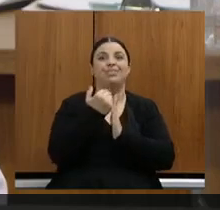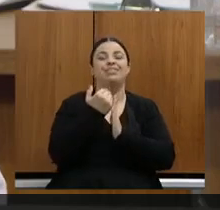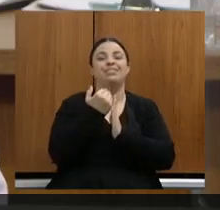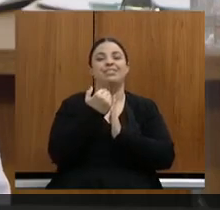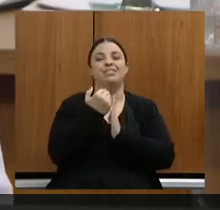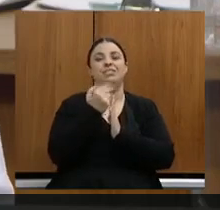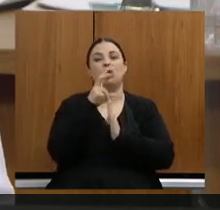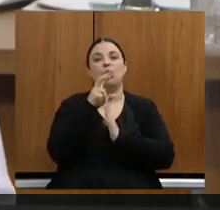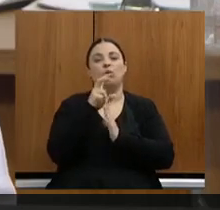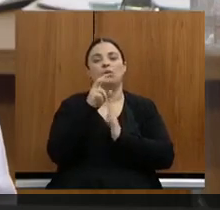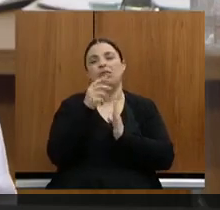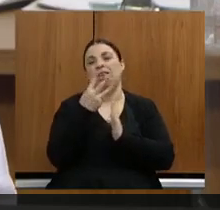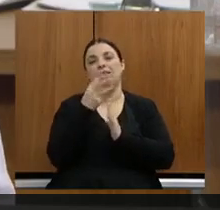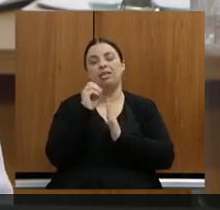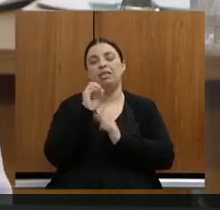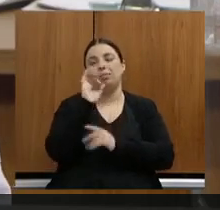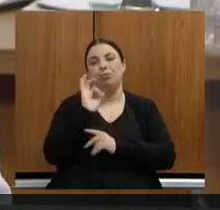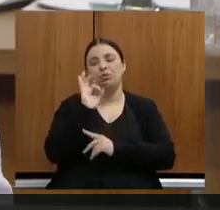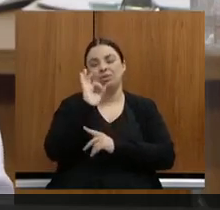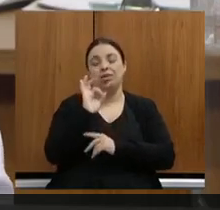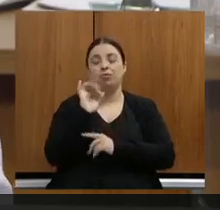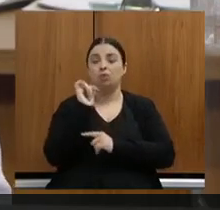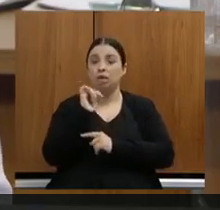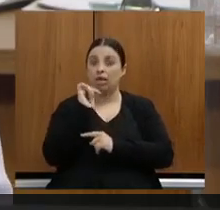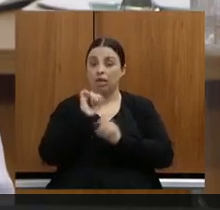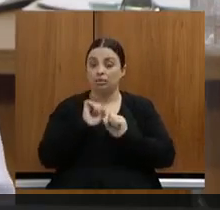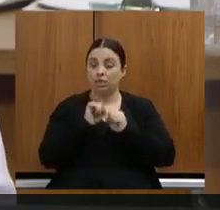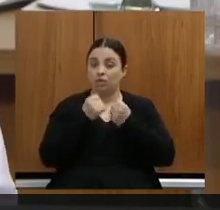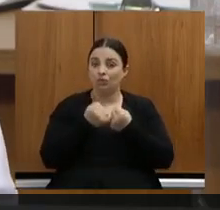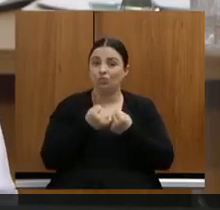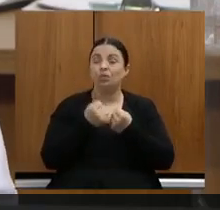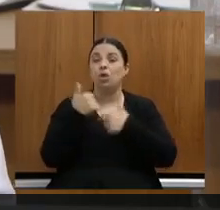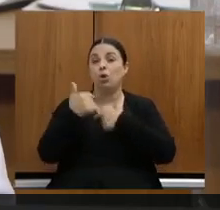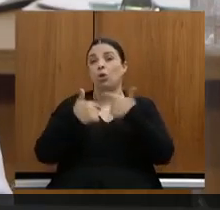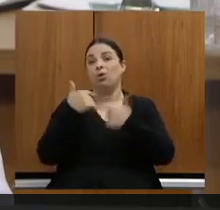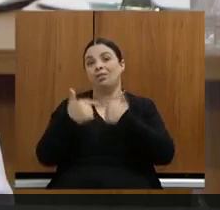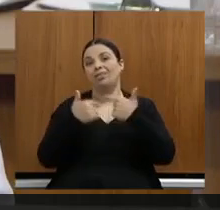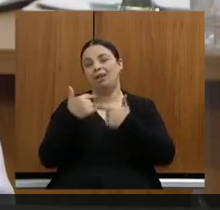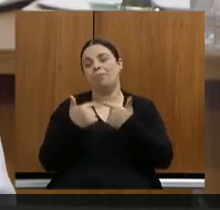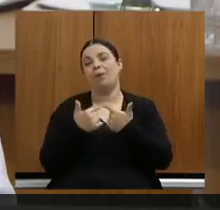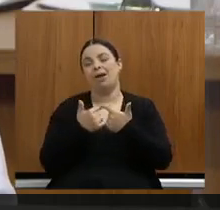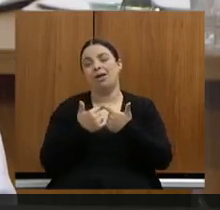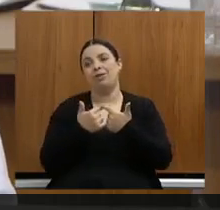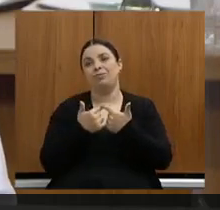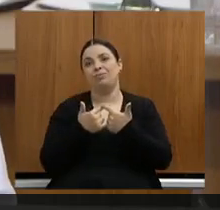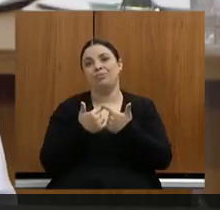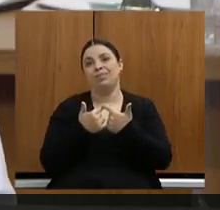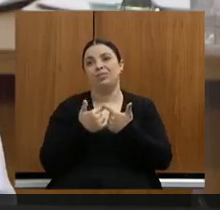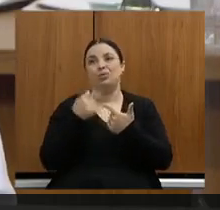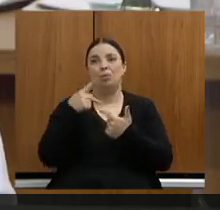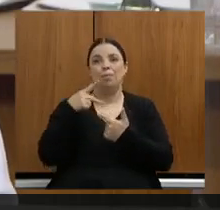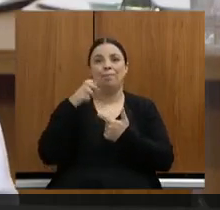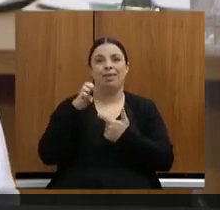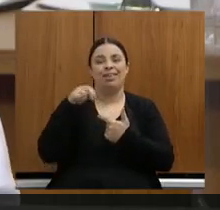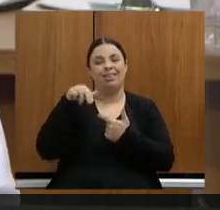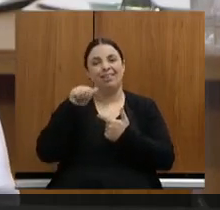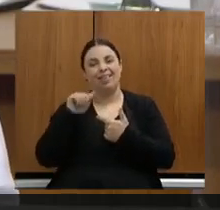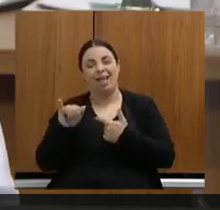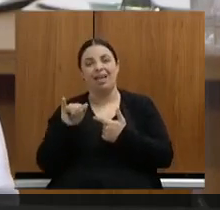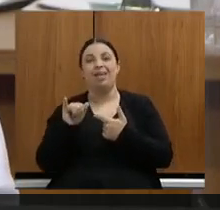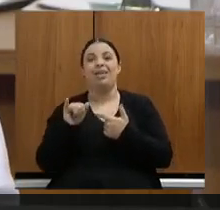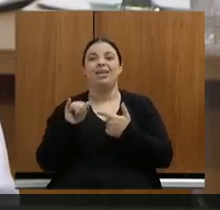um trabalho muito importante que é feito Digamos que é um segundo é feito tanto do penai conta do PA